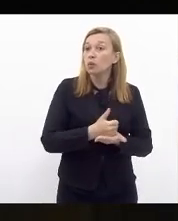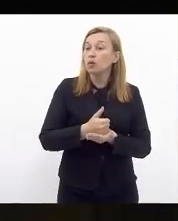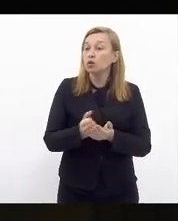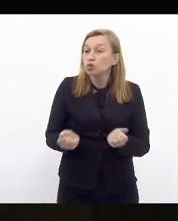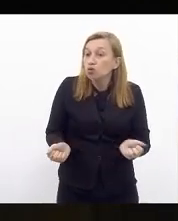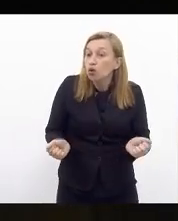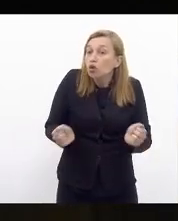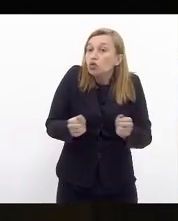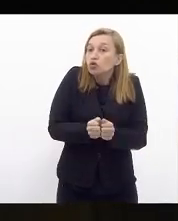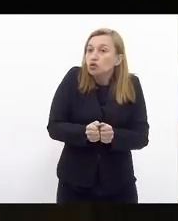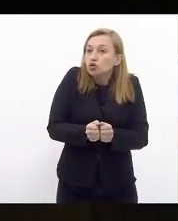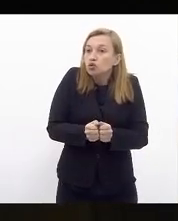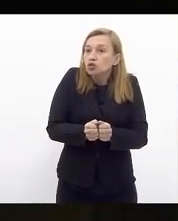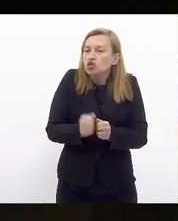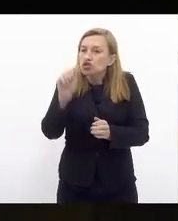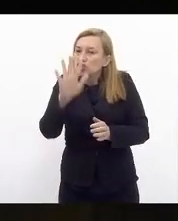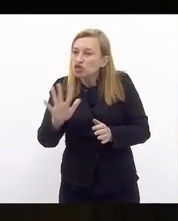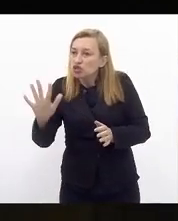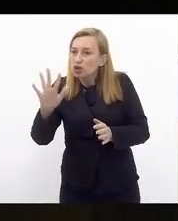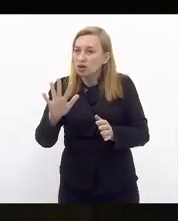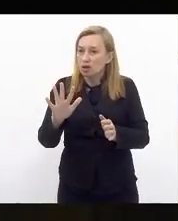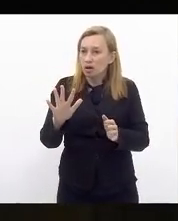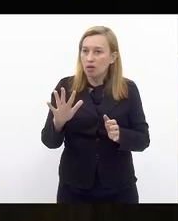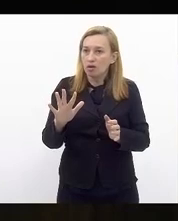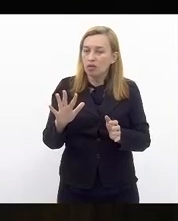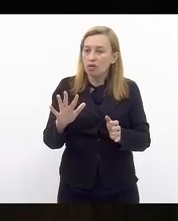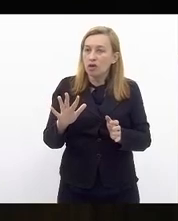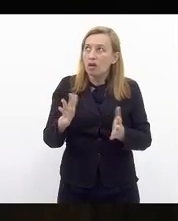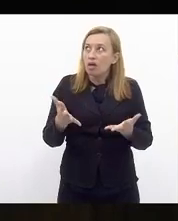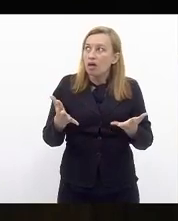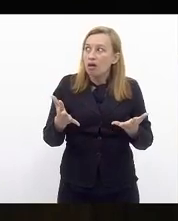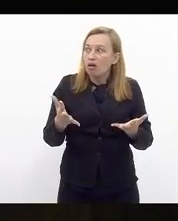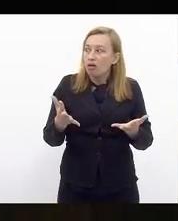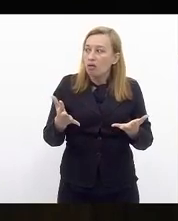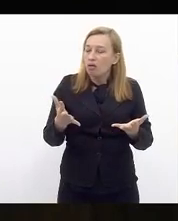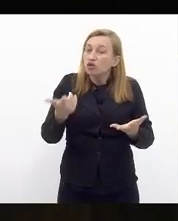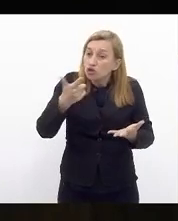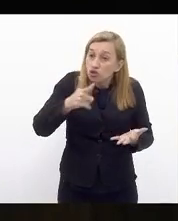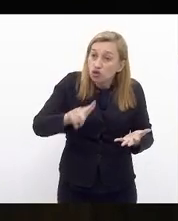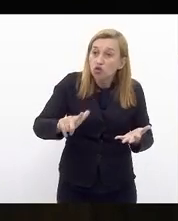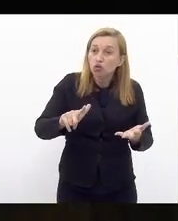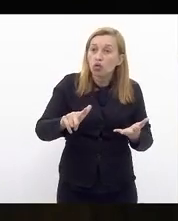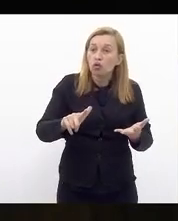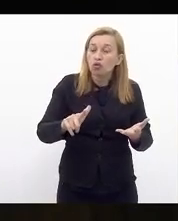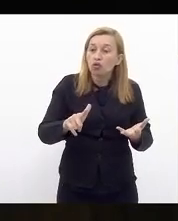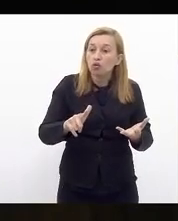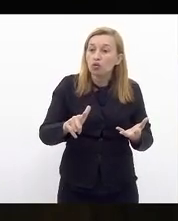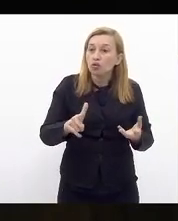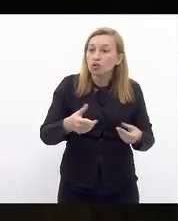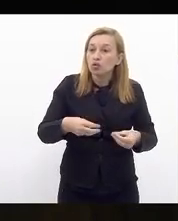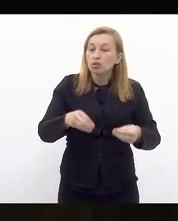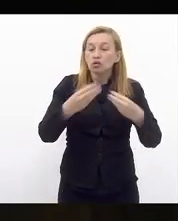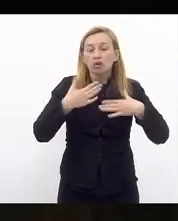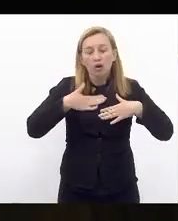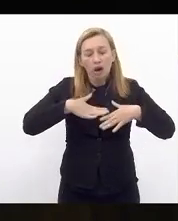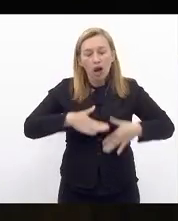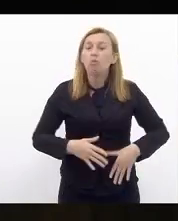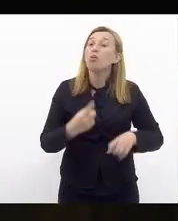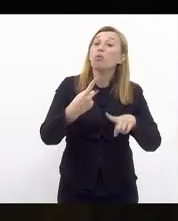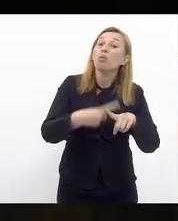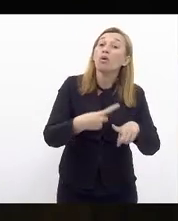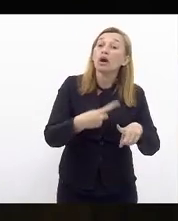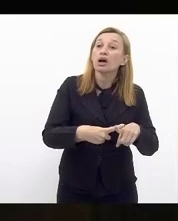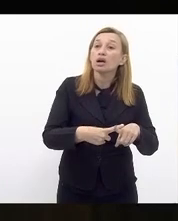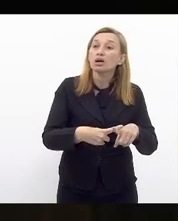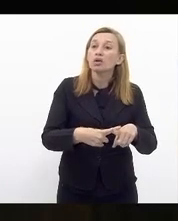conjuntamente quiser de forma global e conjuntamente isso é de novo nos dá um certo conforto porque